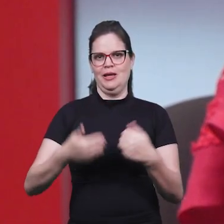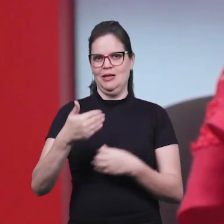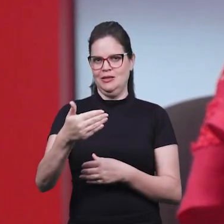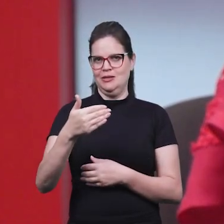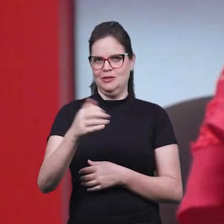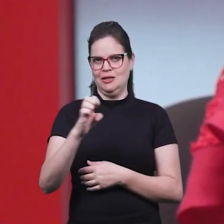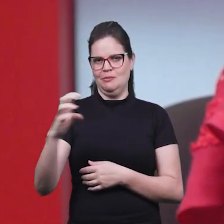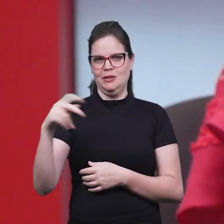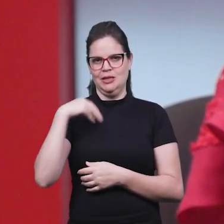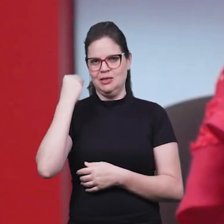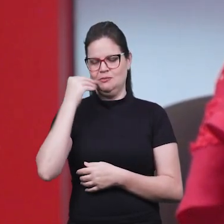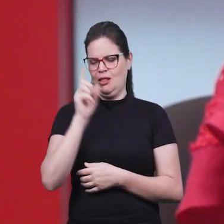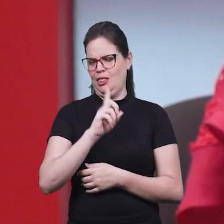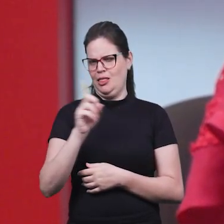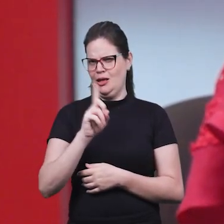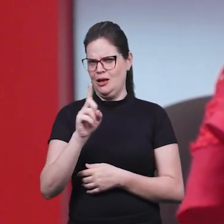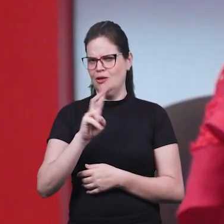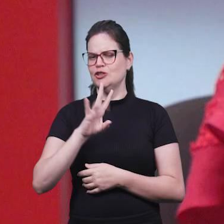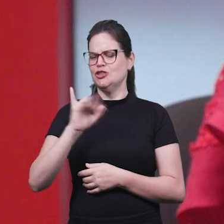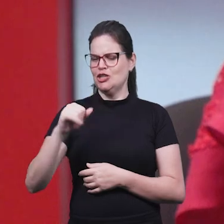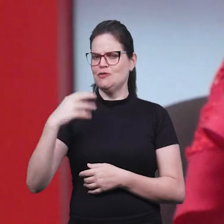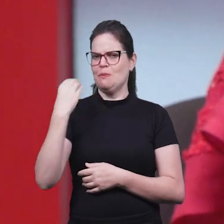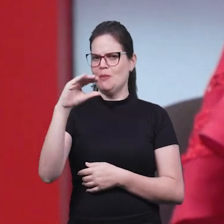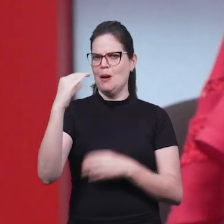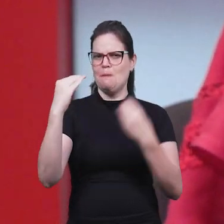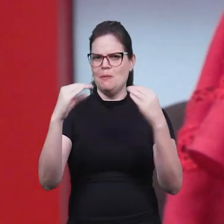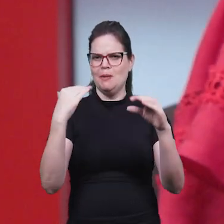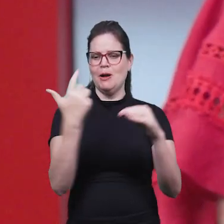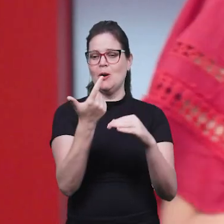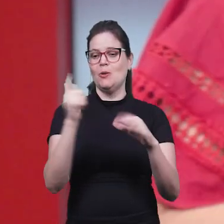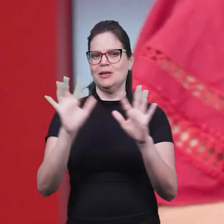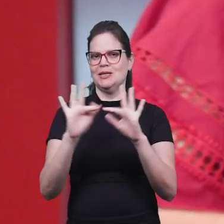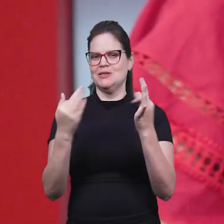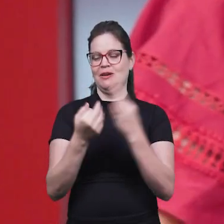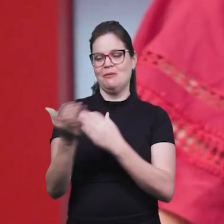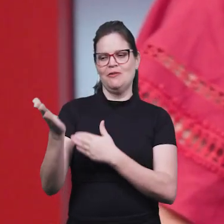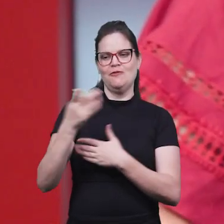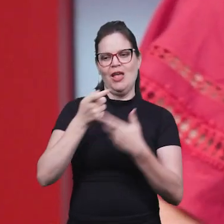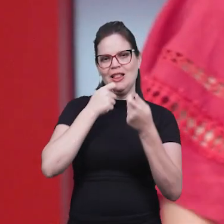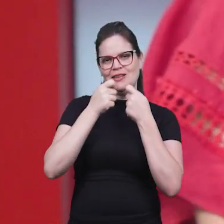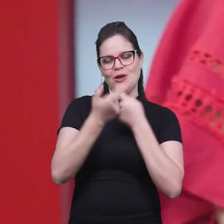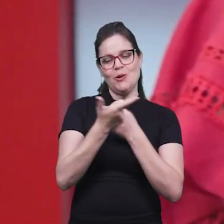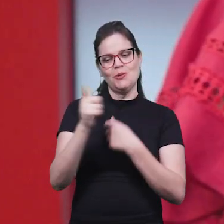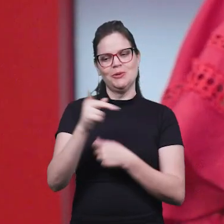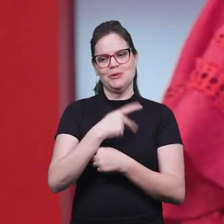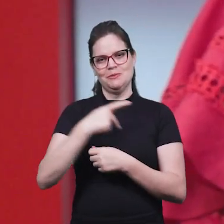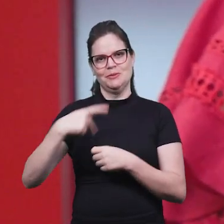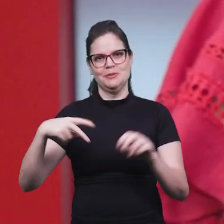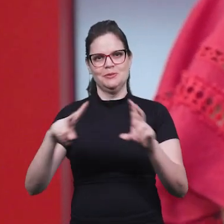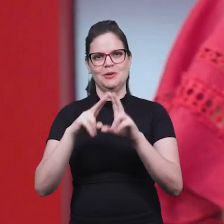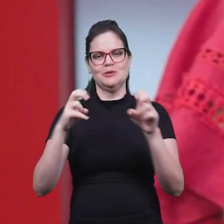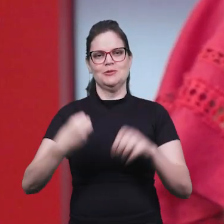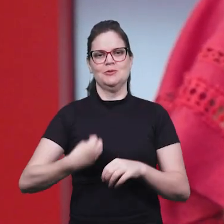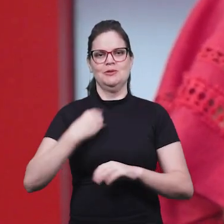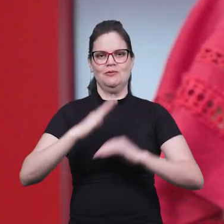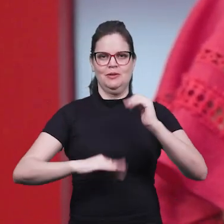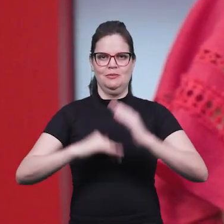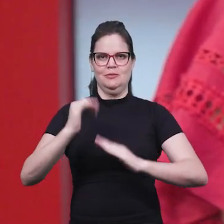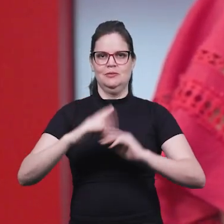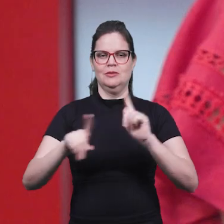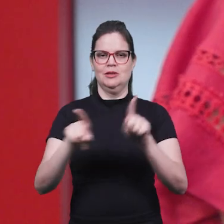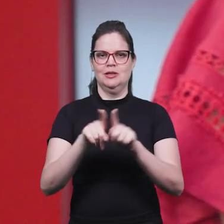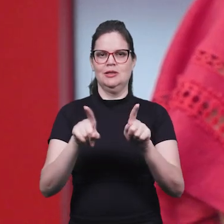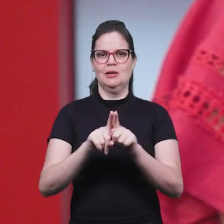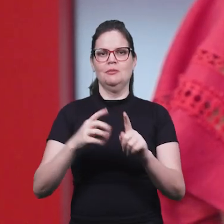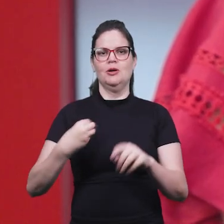próximas experiências que aqui nós vamos compartilhar de outras famílias, de outros pastores relacionados à vida profissional